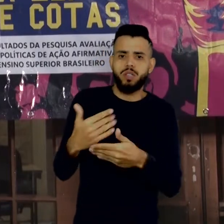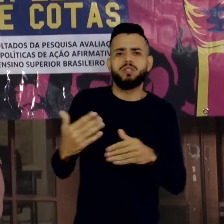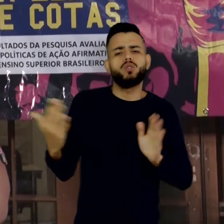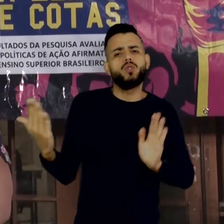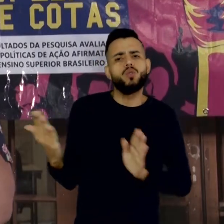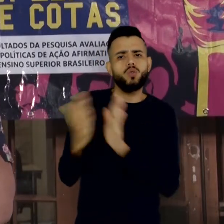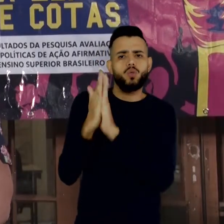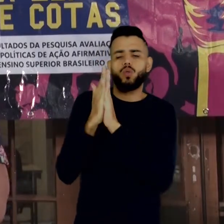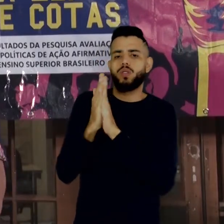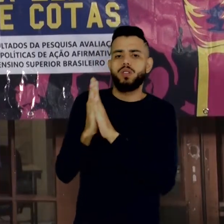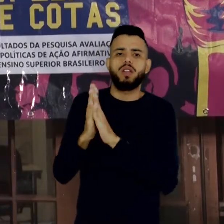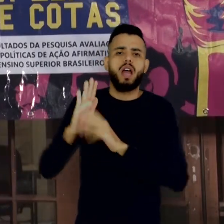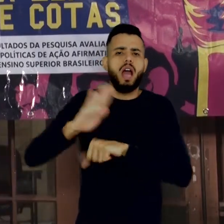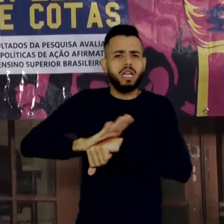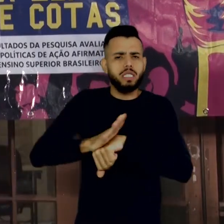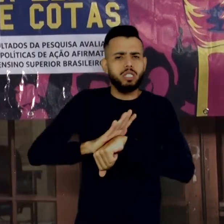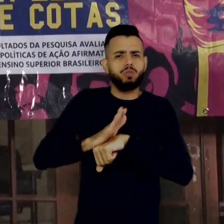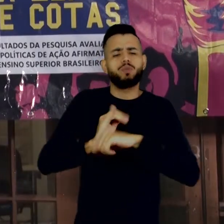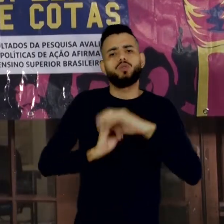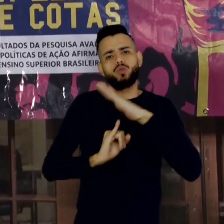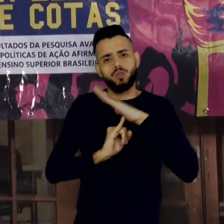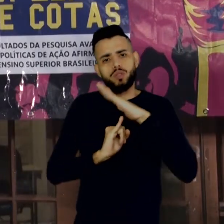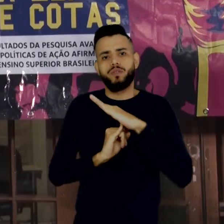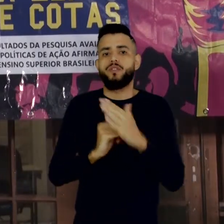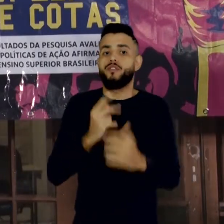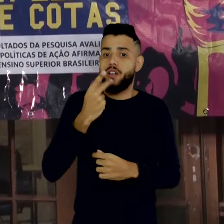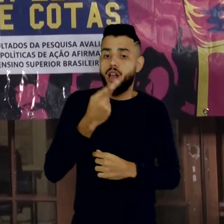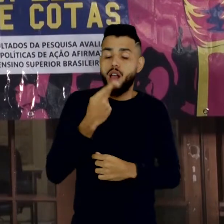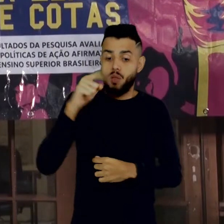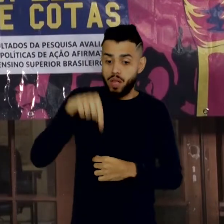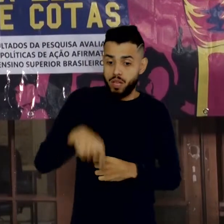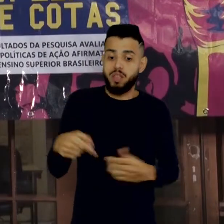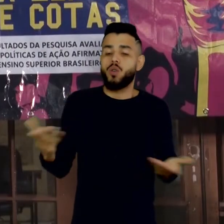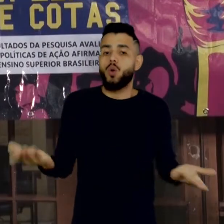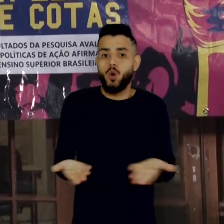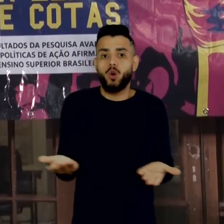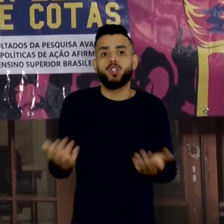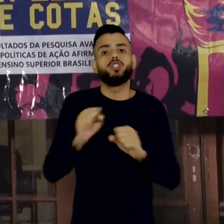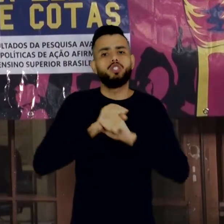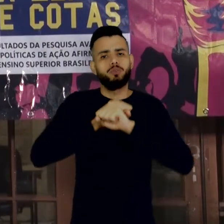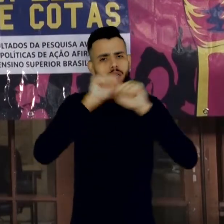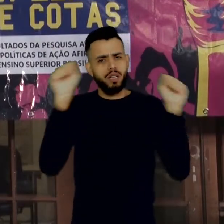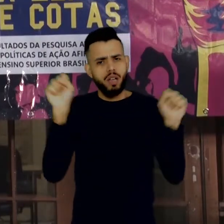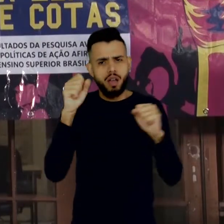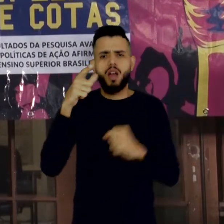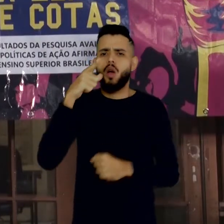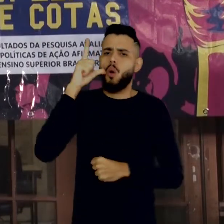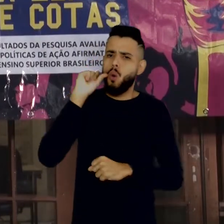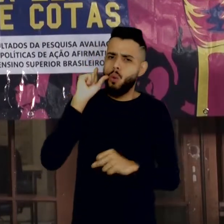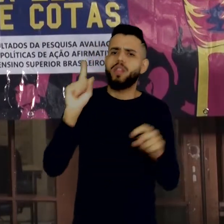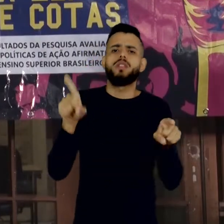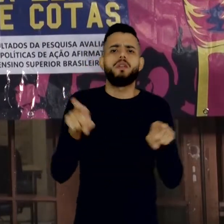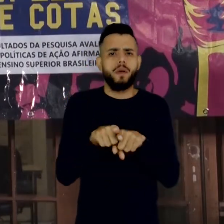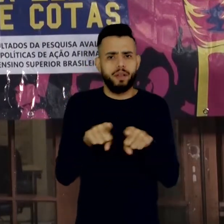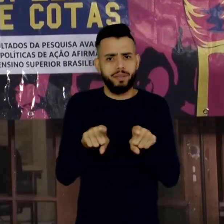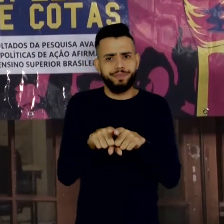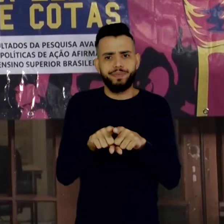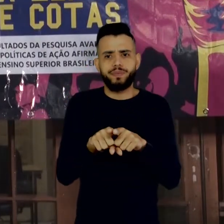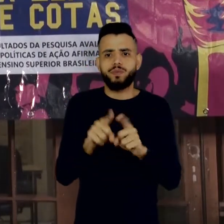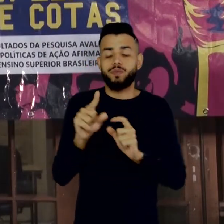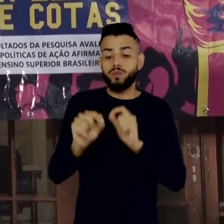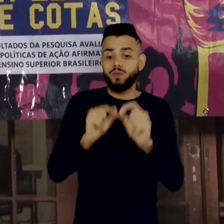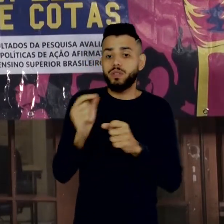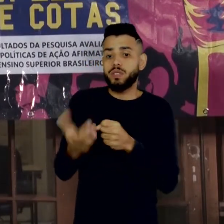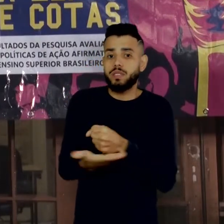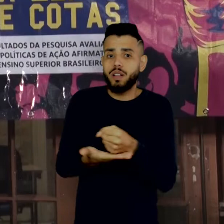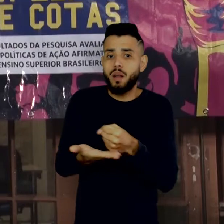enfrentamento do racismo institucional. Também foi falado aqui hoje, de manhã, ontem também, né, o que tá na